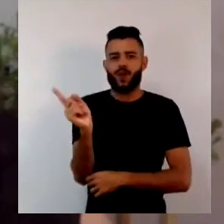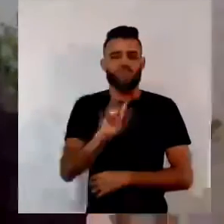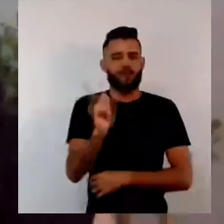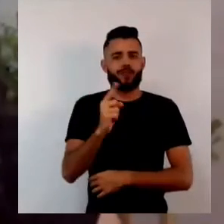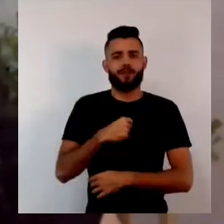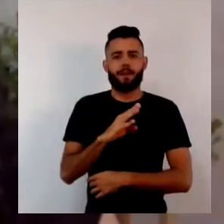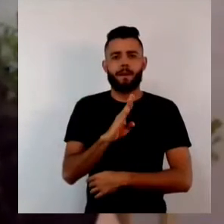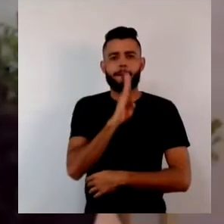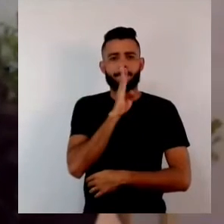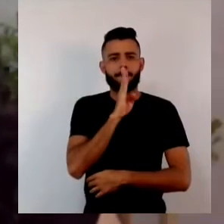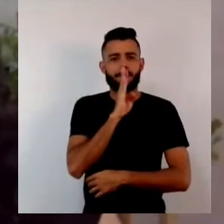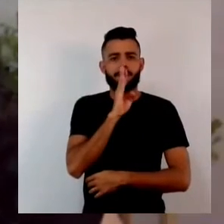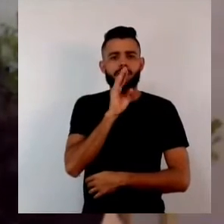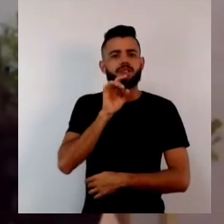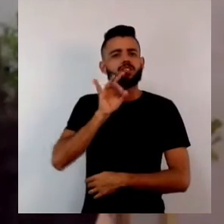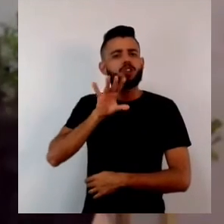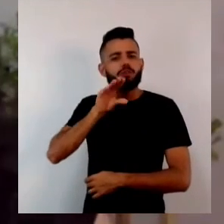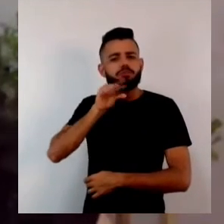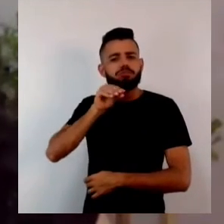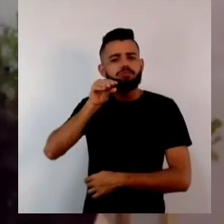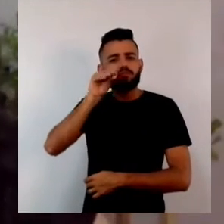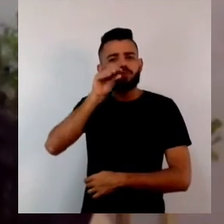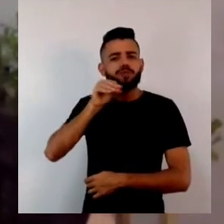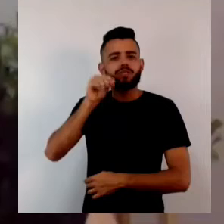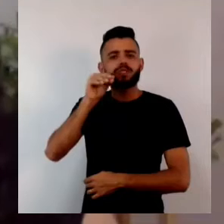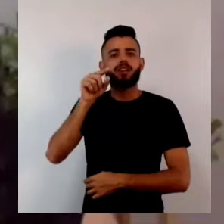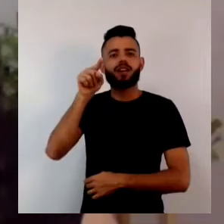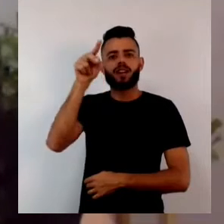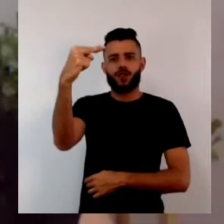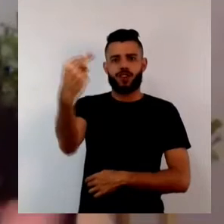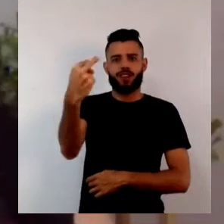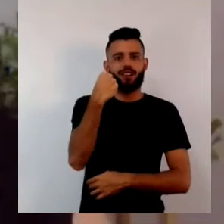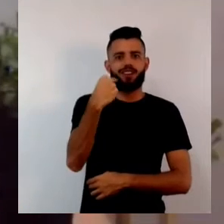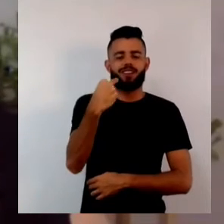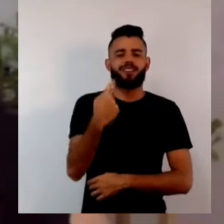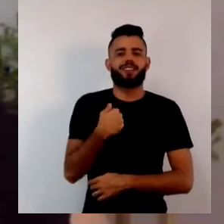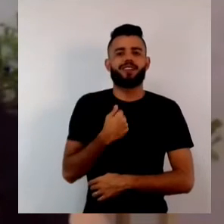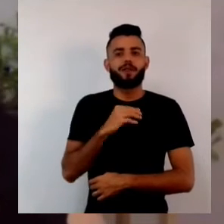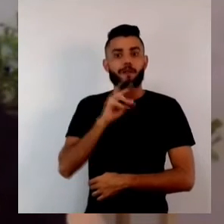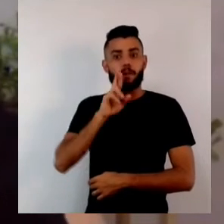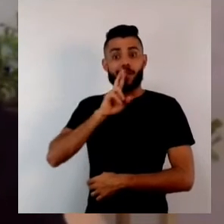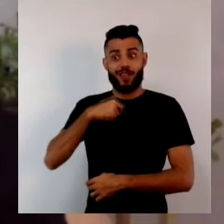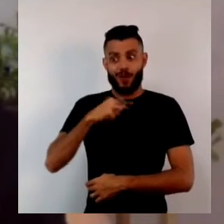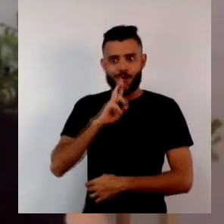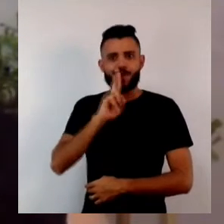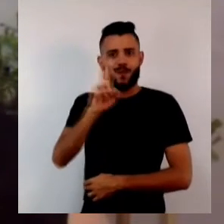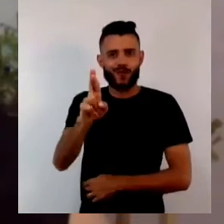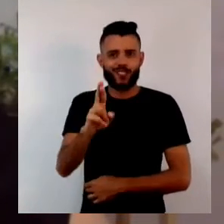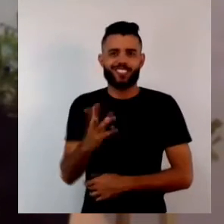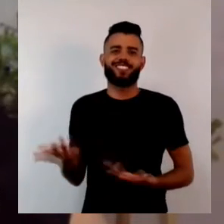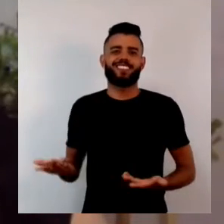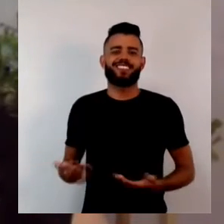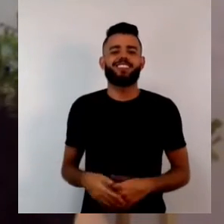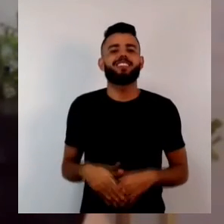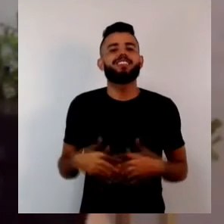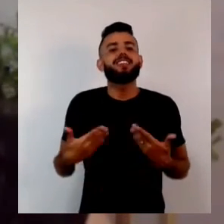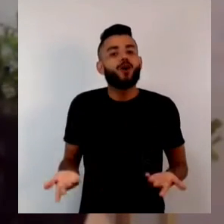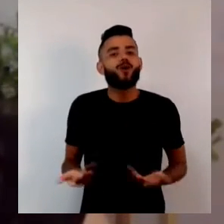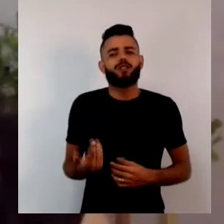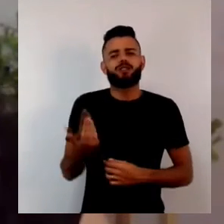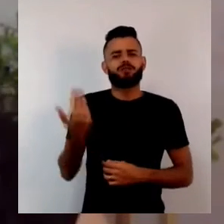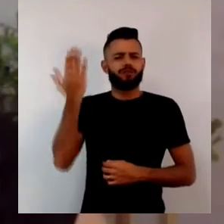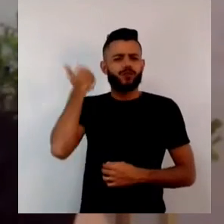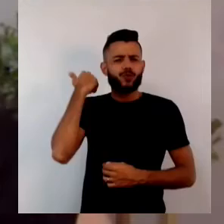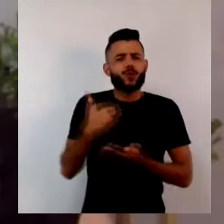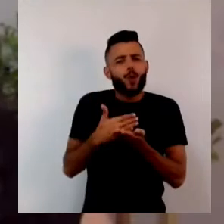ela já focava em mim, ficava, vamos ver o que ela vai responder. E aquela informação, no iníciozinho da minha carreira, foi essencial